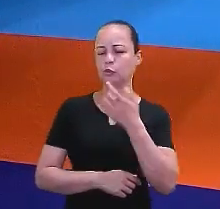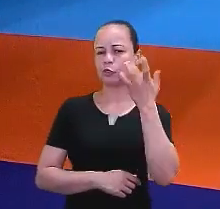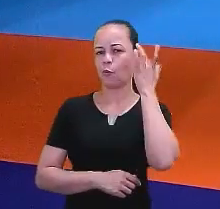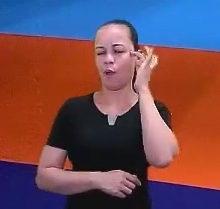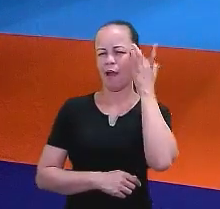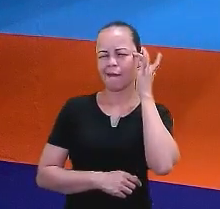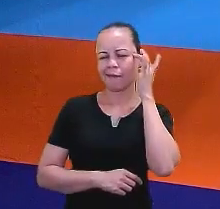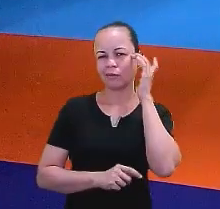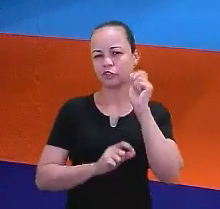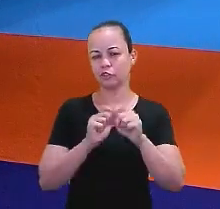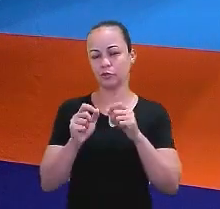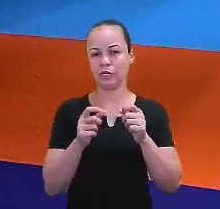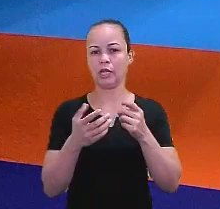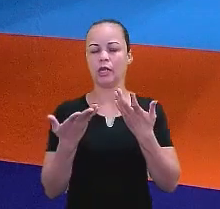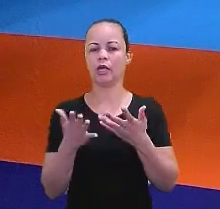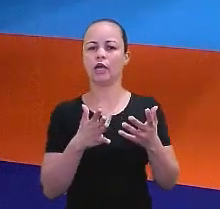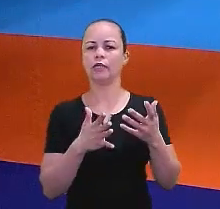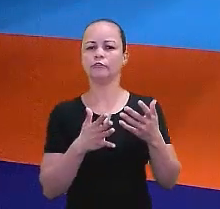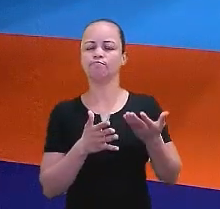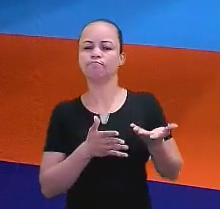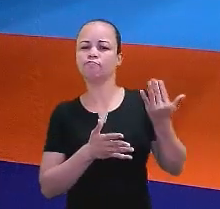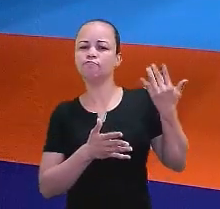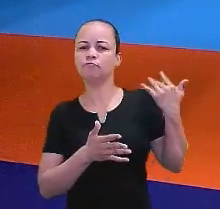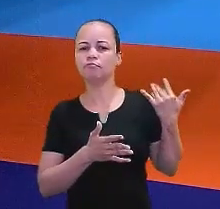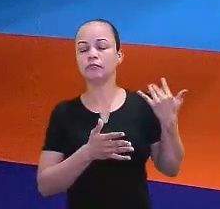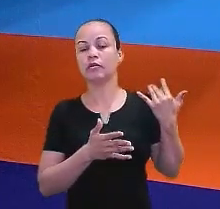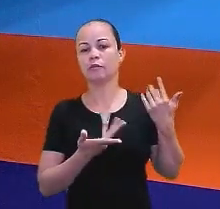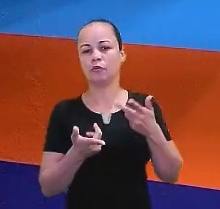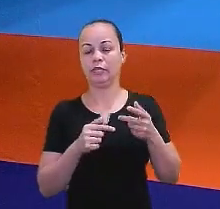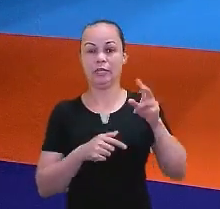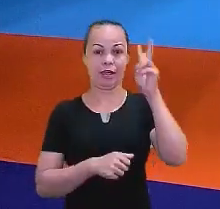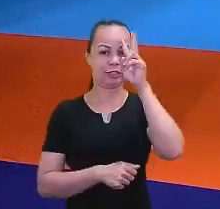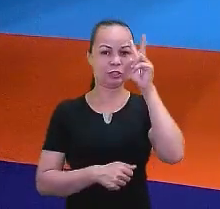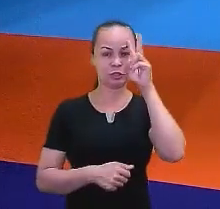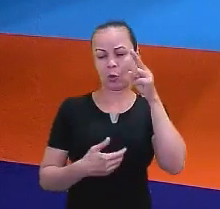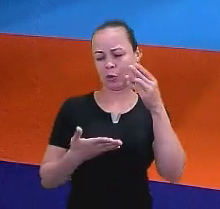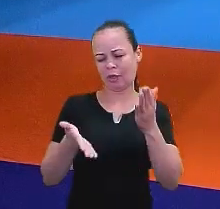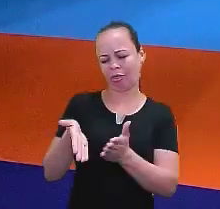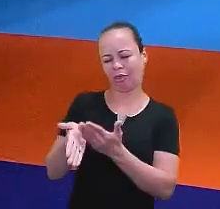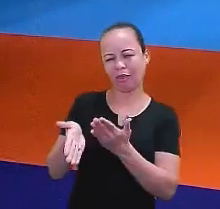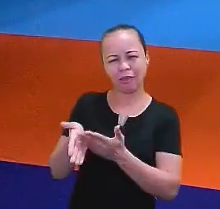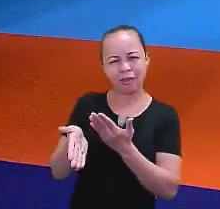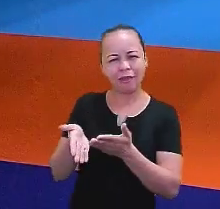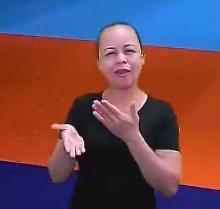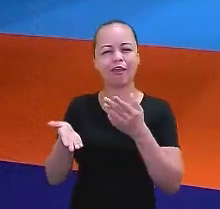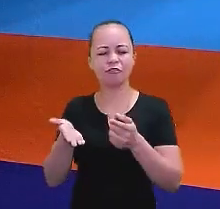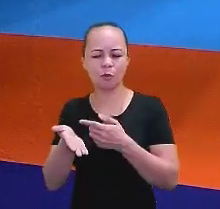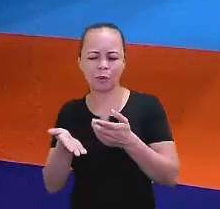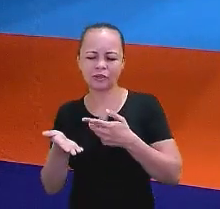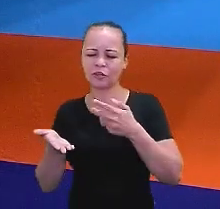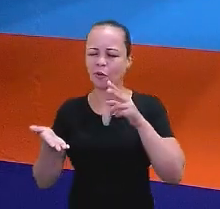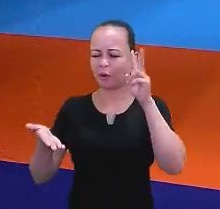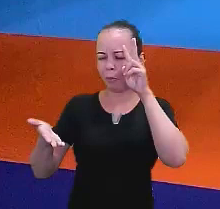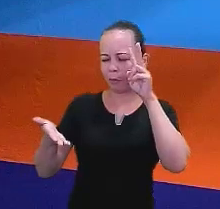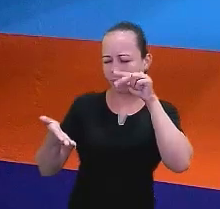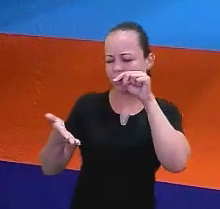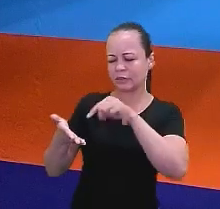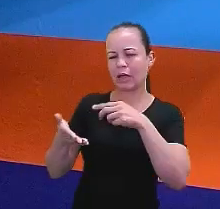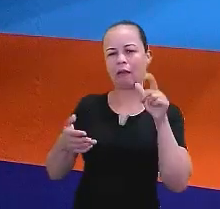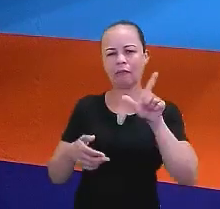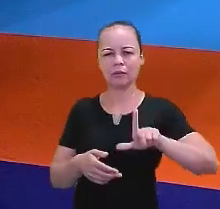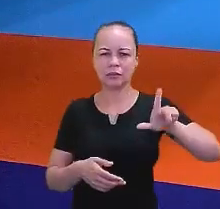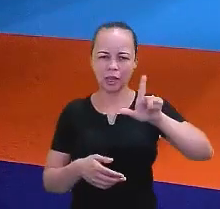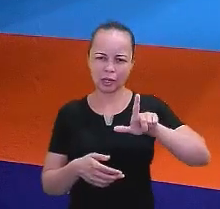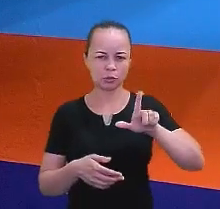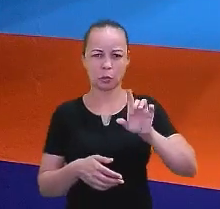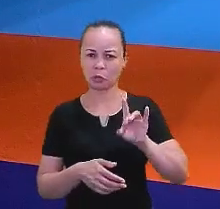já venho dizendo há algum tempo, que a história é como uma história de livro, uma história encantada da literatura.